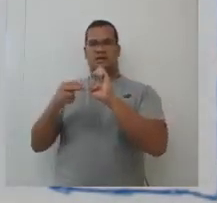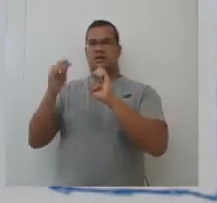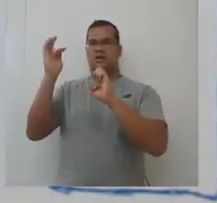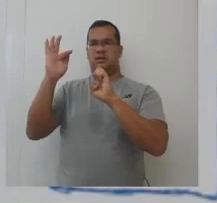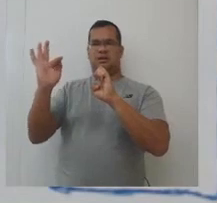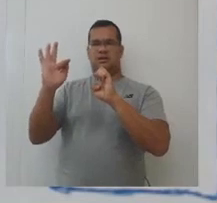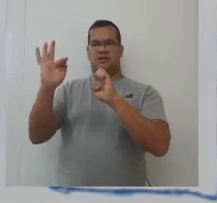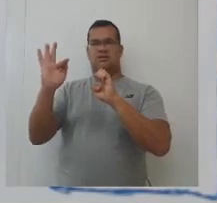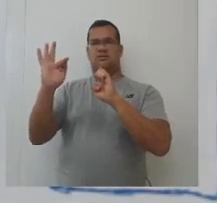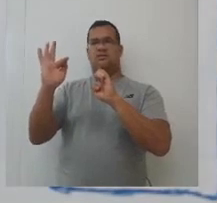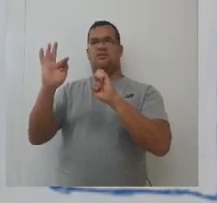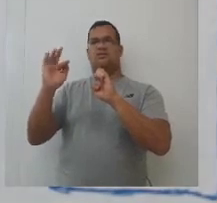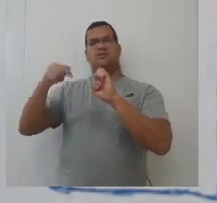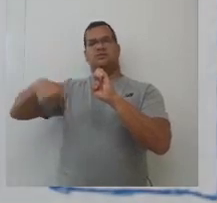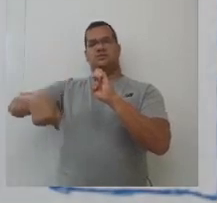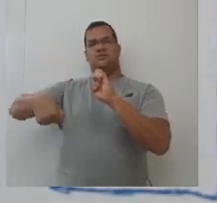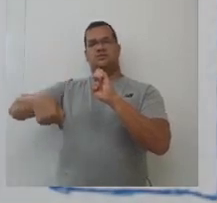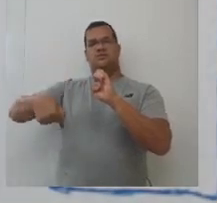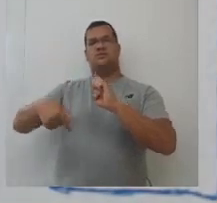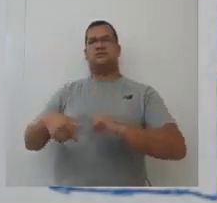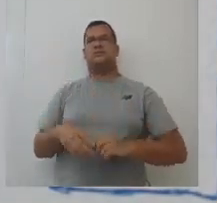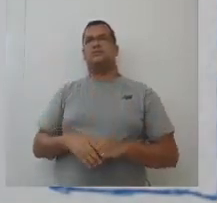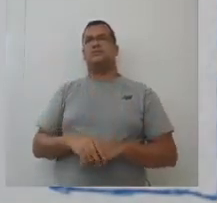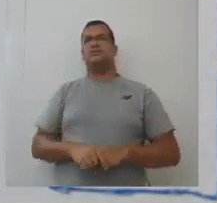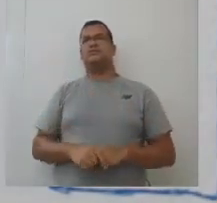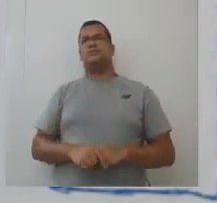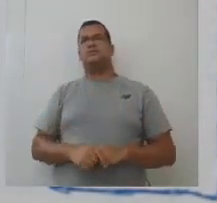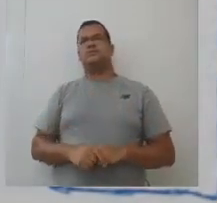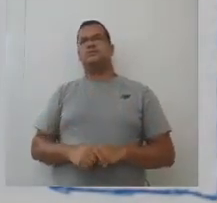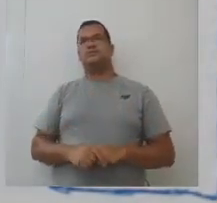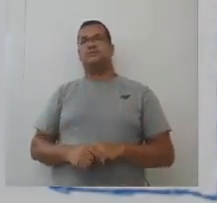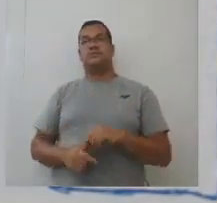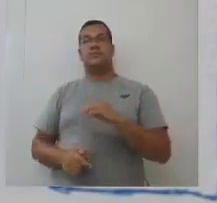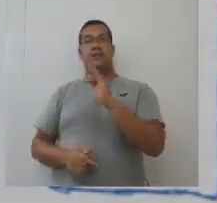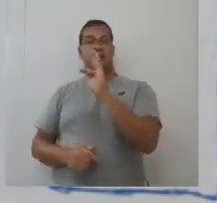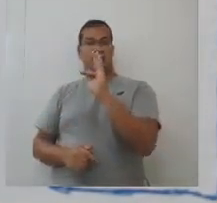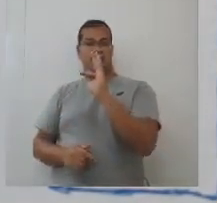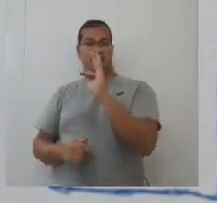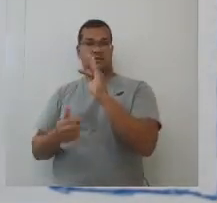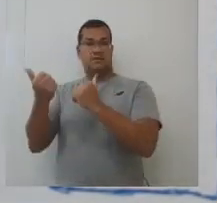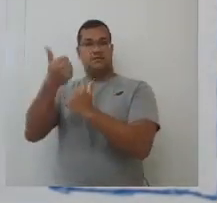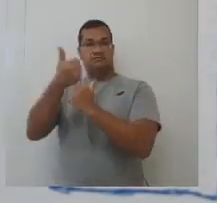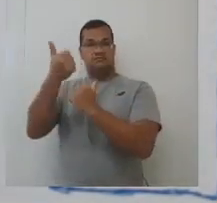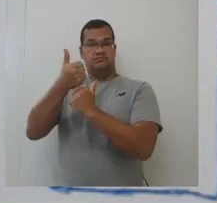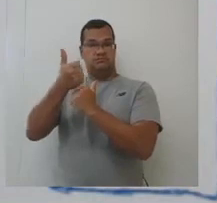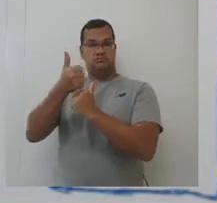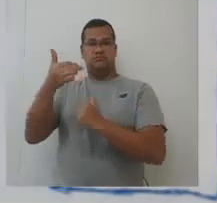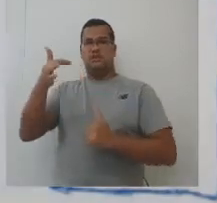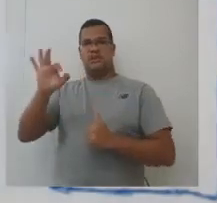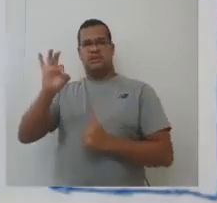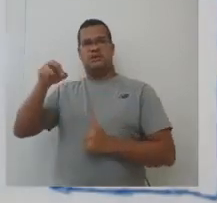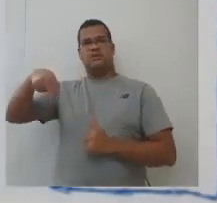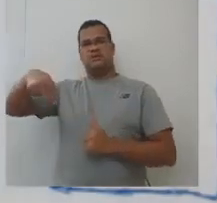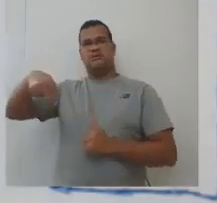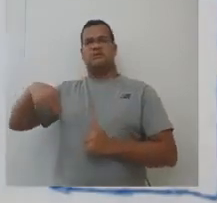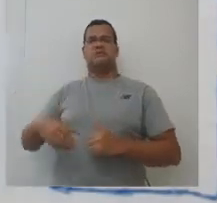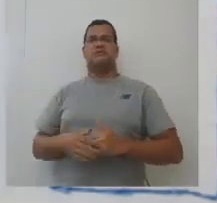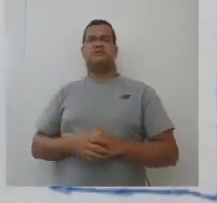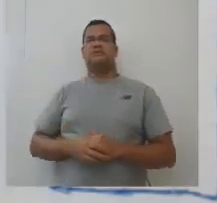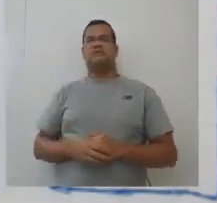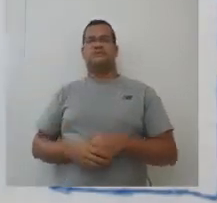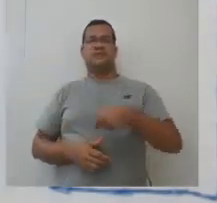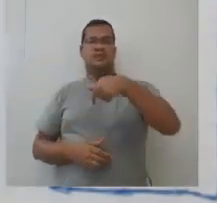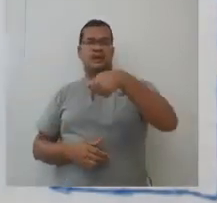dividir pela carga. Muito bem, só que no lugar de F, que é a força, vale 10. No lugar